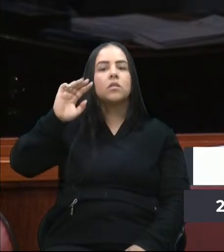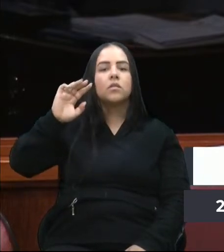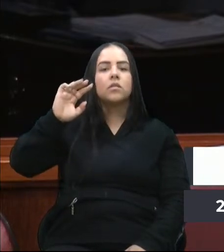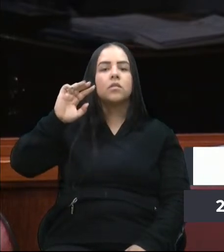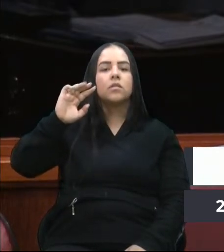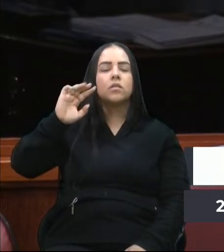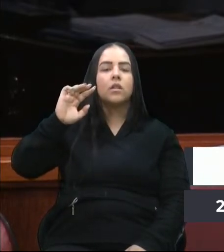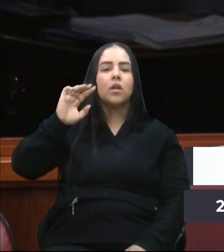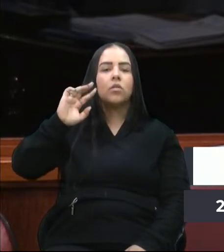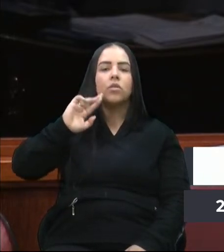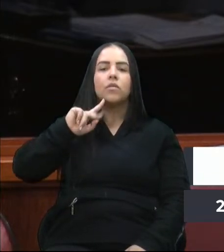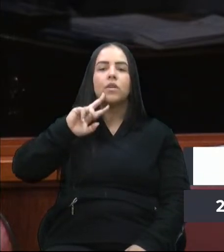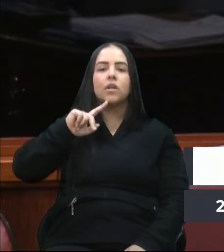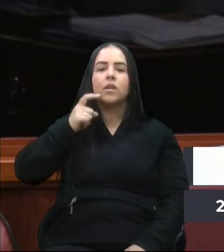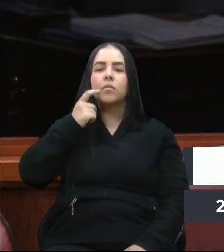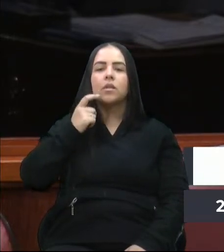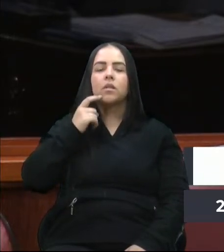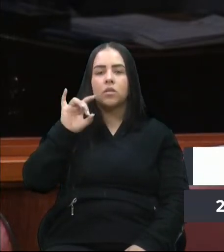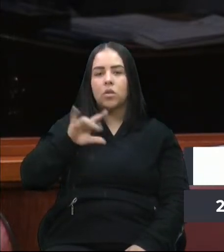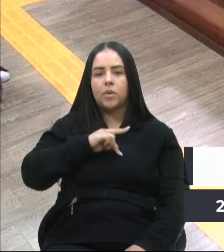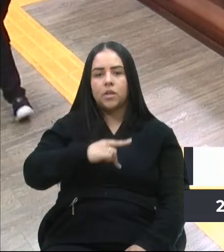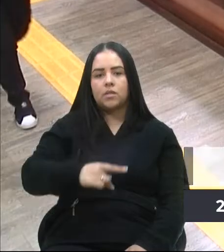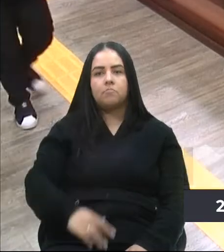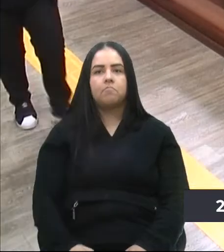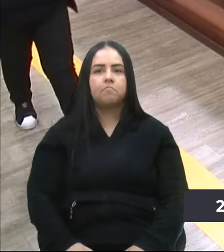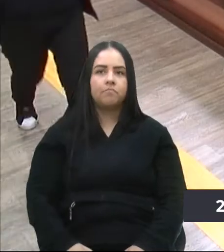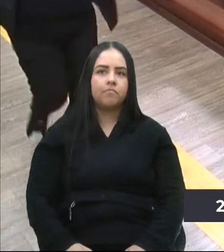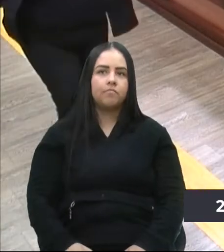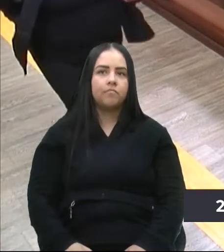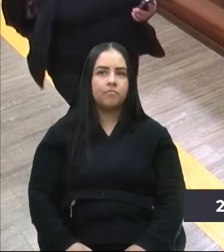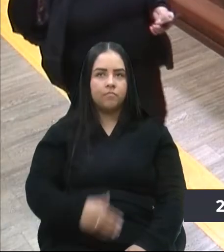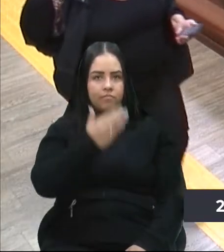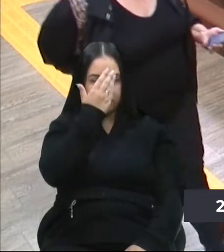Wagner Petrini. Era isso, senhora presidenta. Muito obrigada.